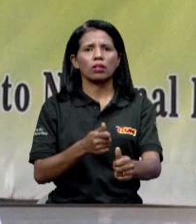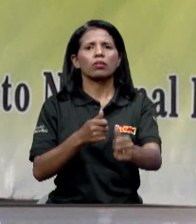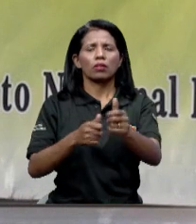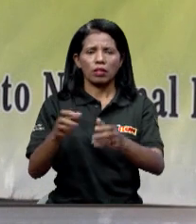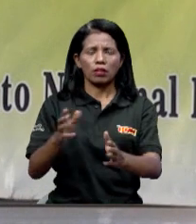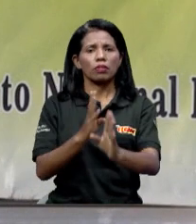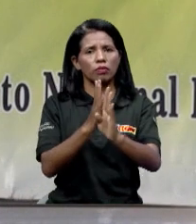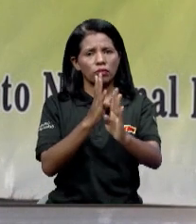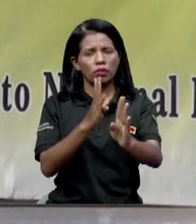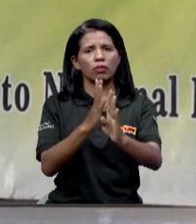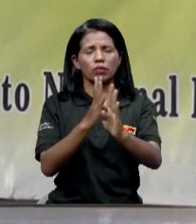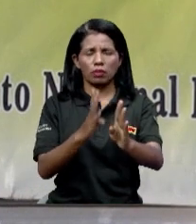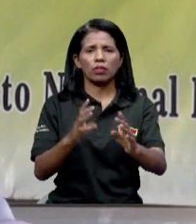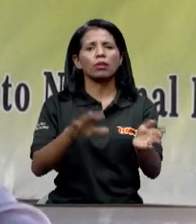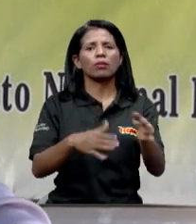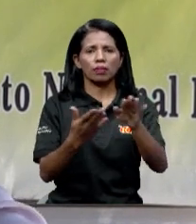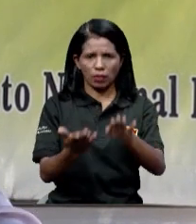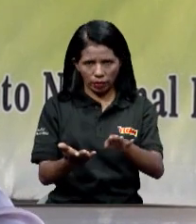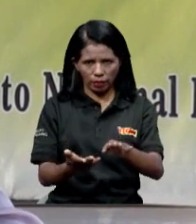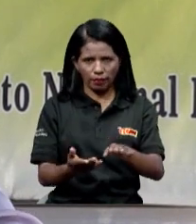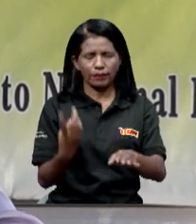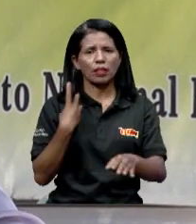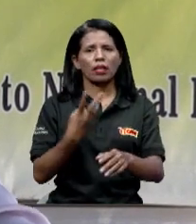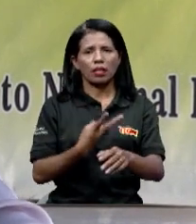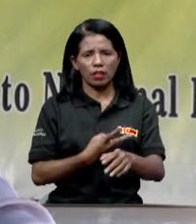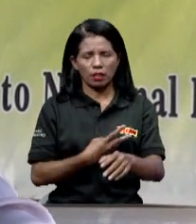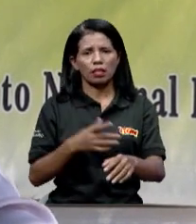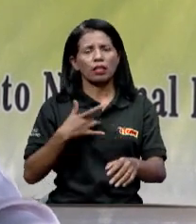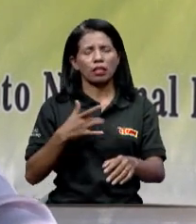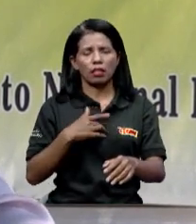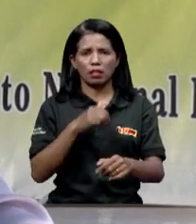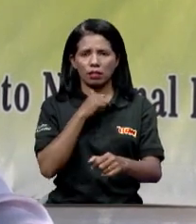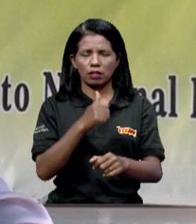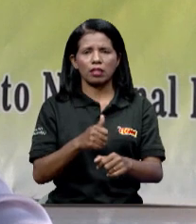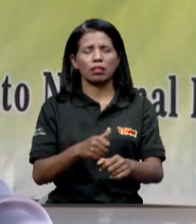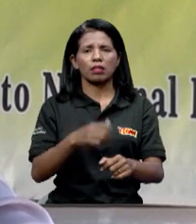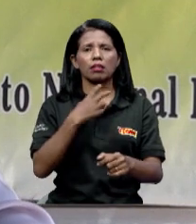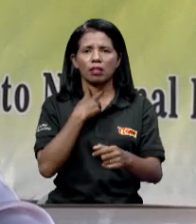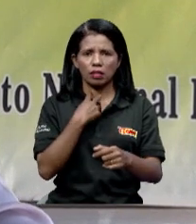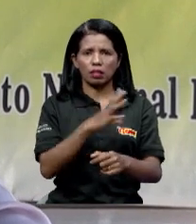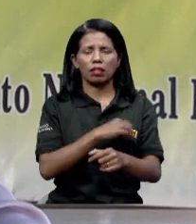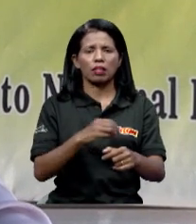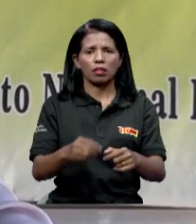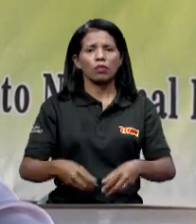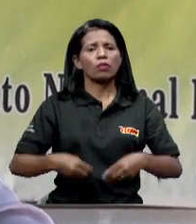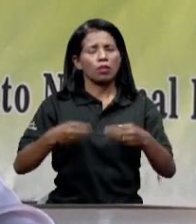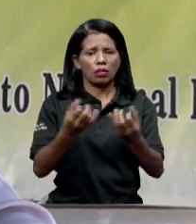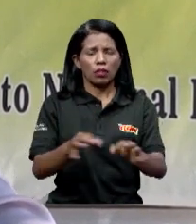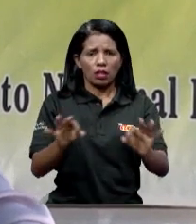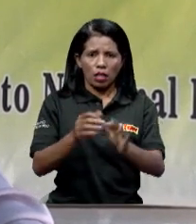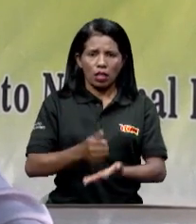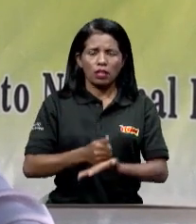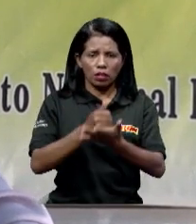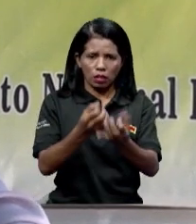forma, forma, forma, tu é que e da neita nessa legislador e da lamenta até teps. Tu rosto la bela acontece. Tem ser for prioridade. E o sistema de atendimento tem